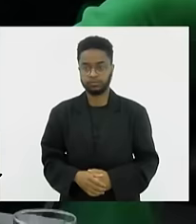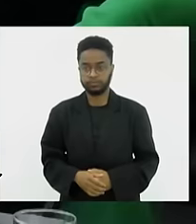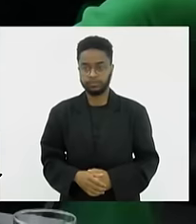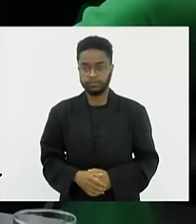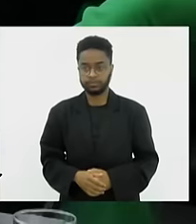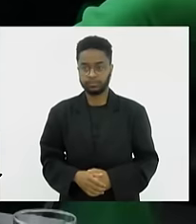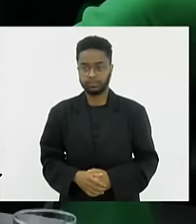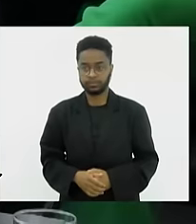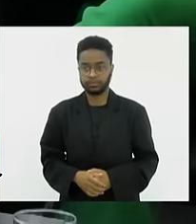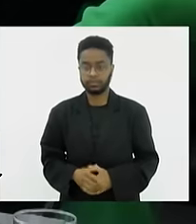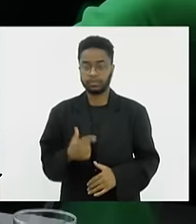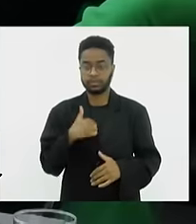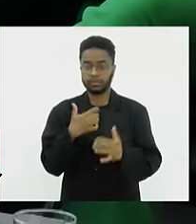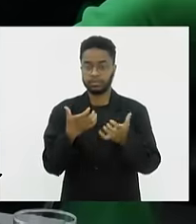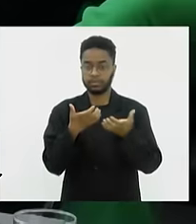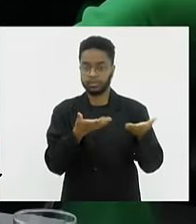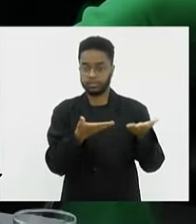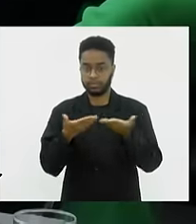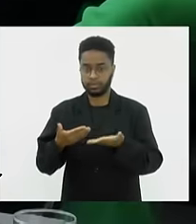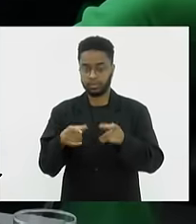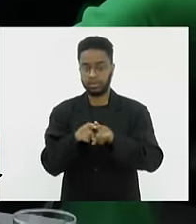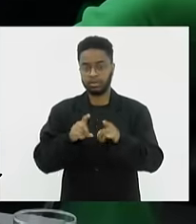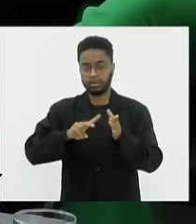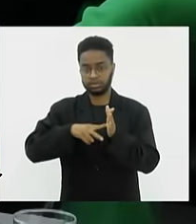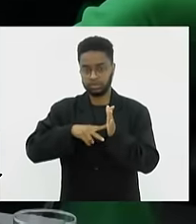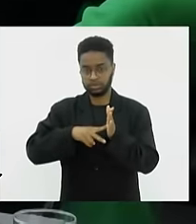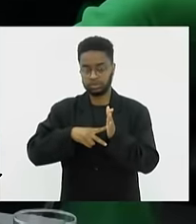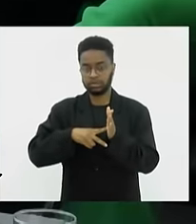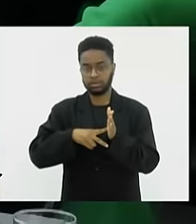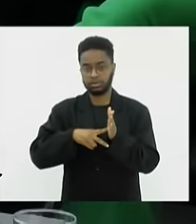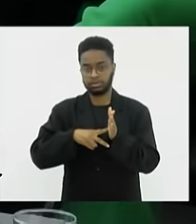também de convocar o sindicato,